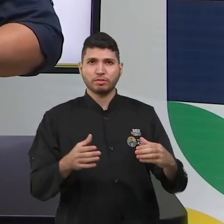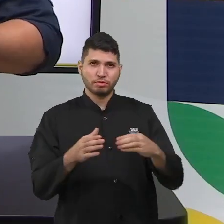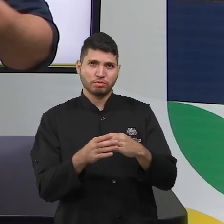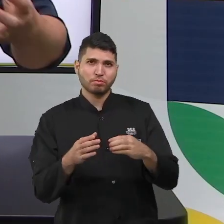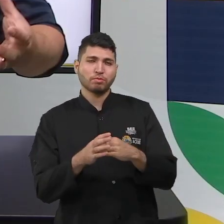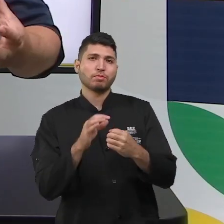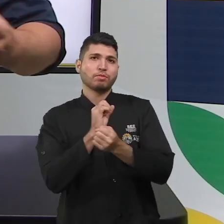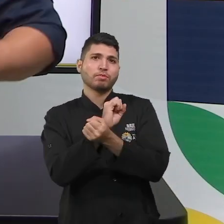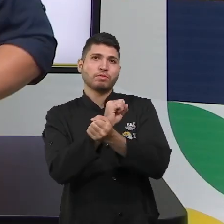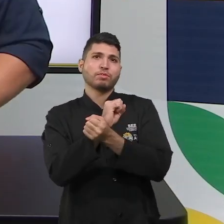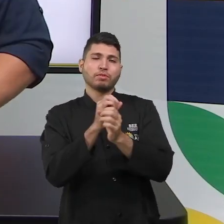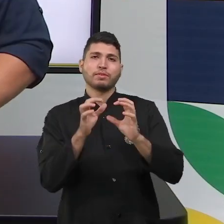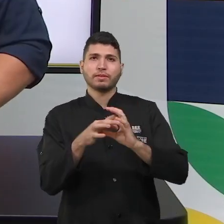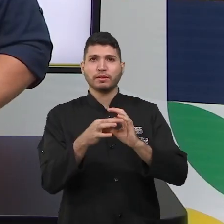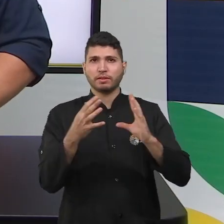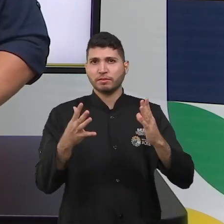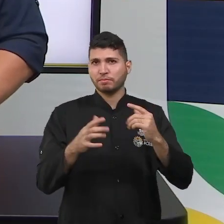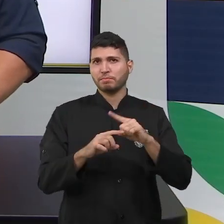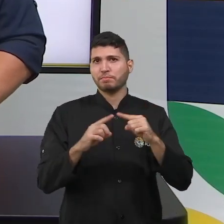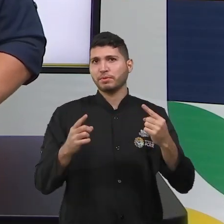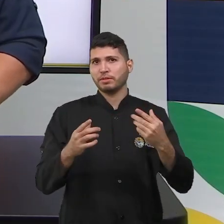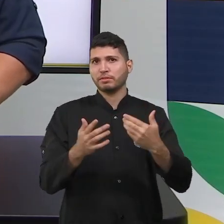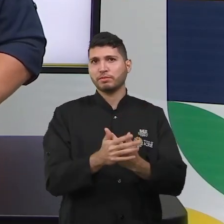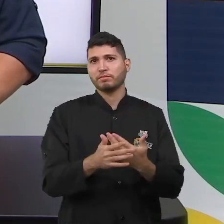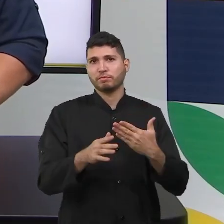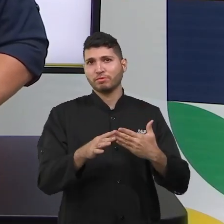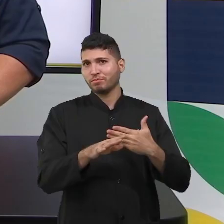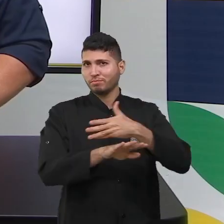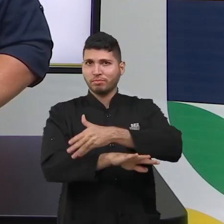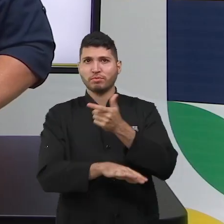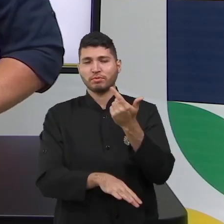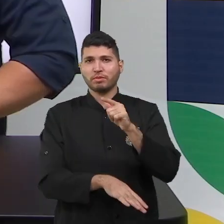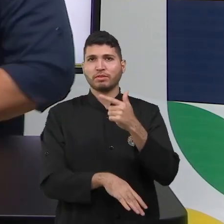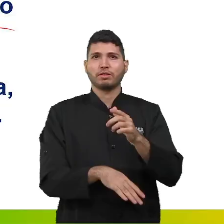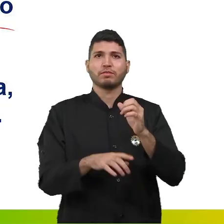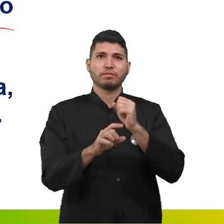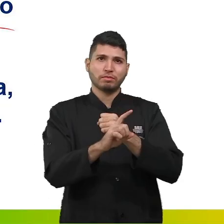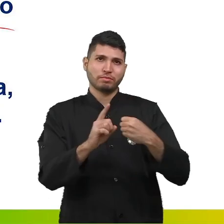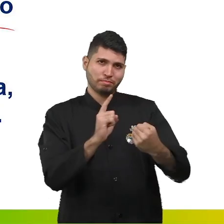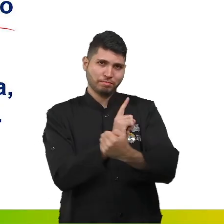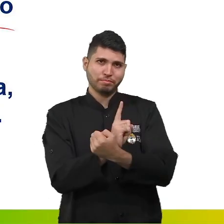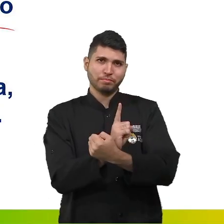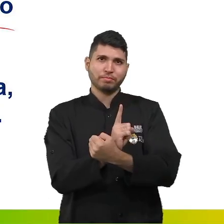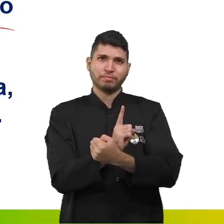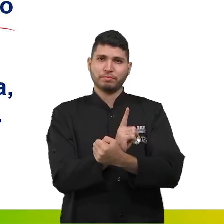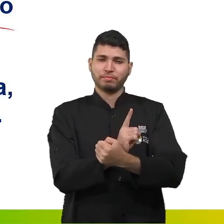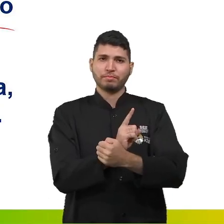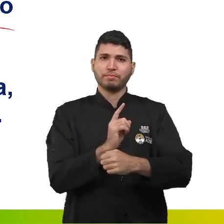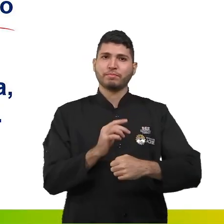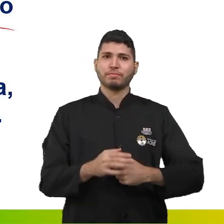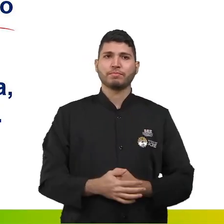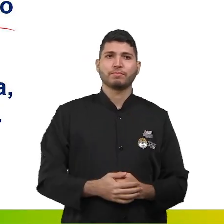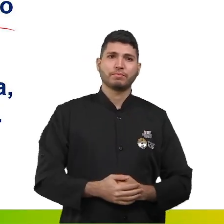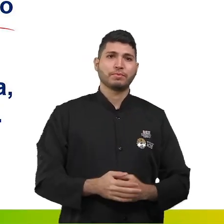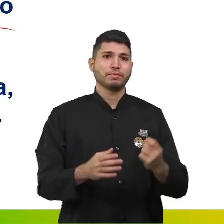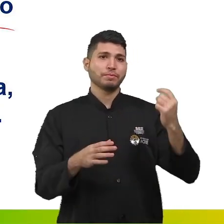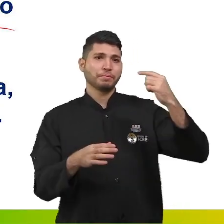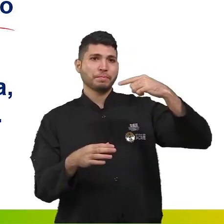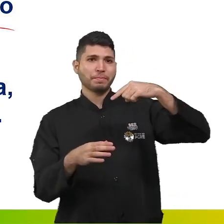e não houve inserção deles na sociedade. E isso causa o quê? Olha só, isso gerou uma profunda